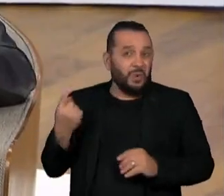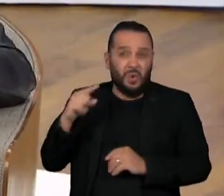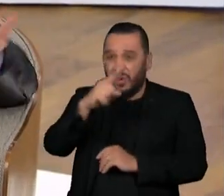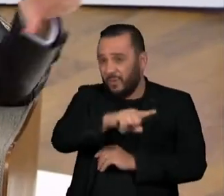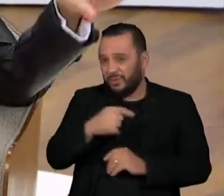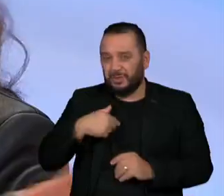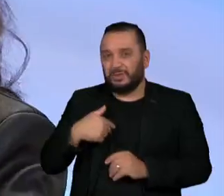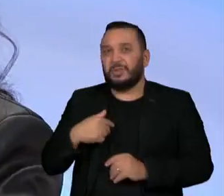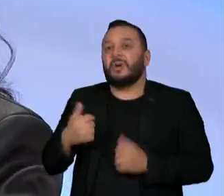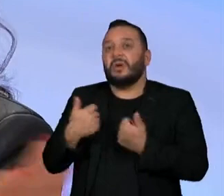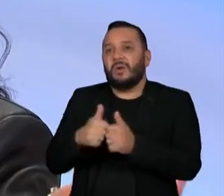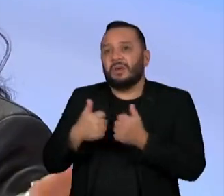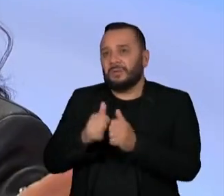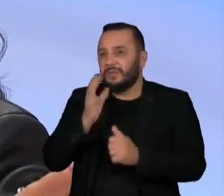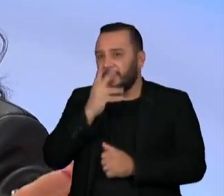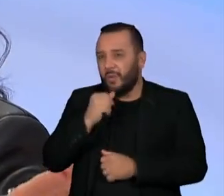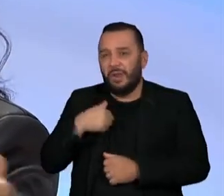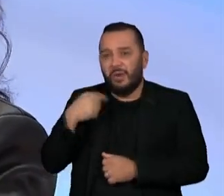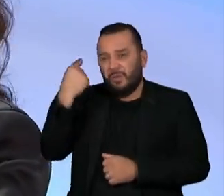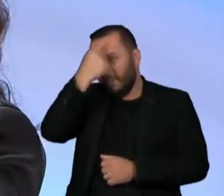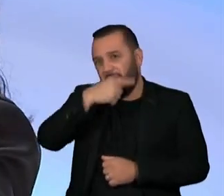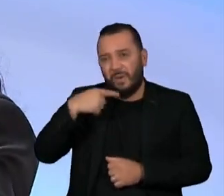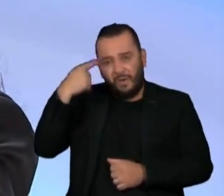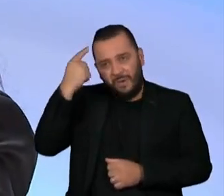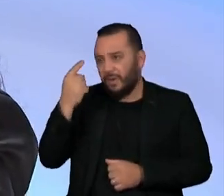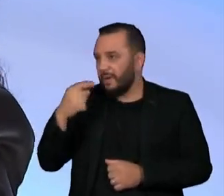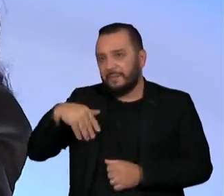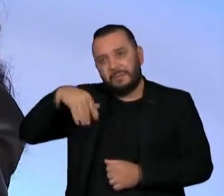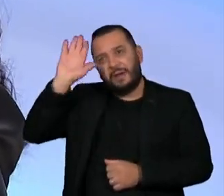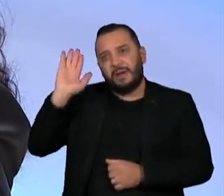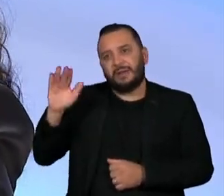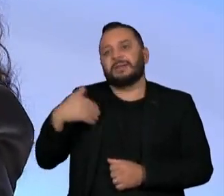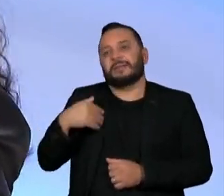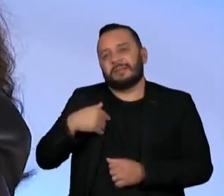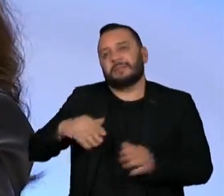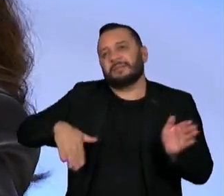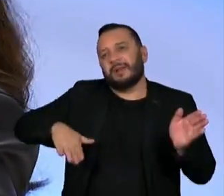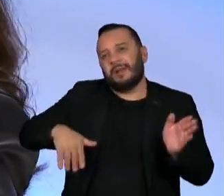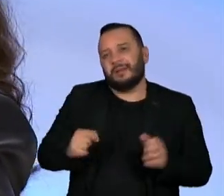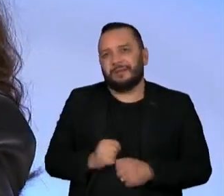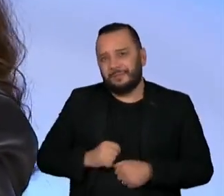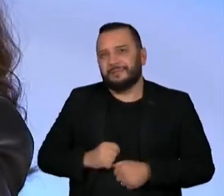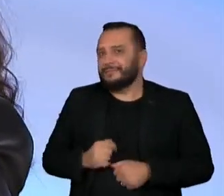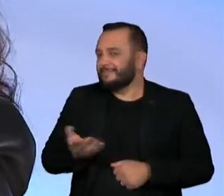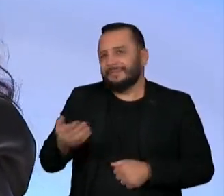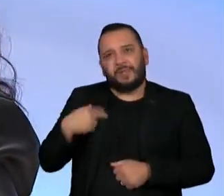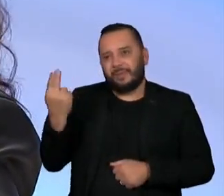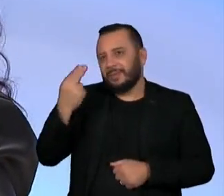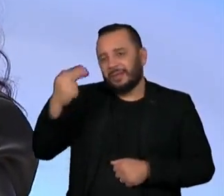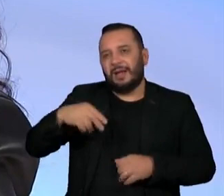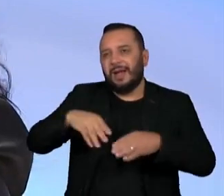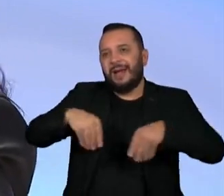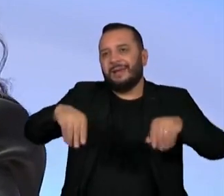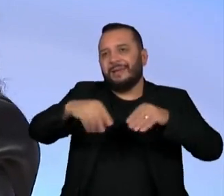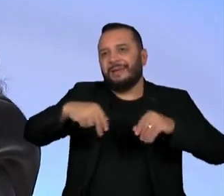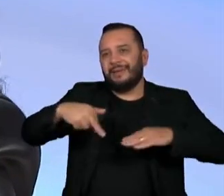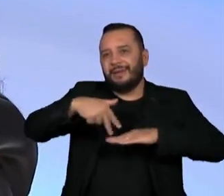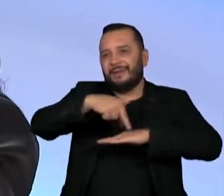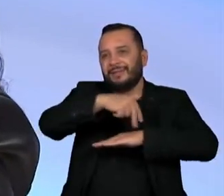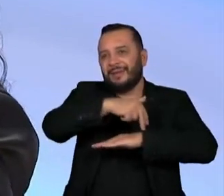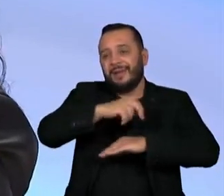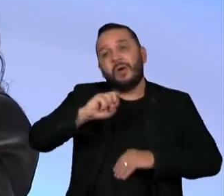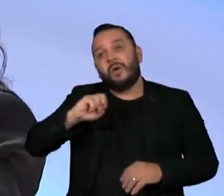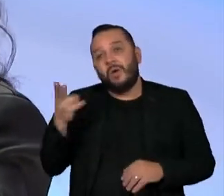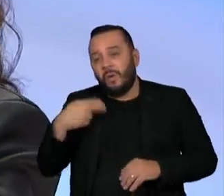praia. O ônibus ia demorar uma hora e pouco para chegar na praia. Então, era uma coisa que não era uma realidade, andar na areia e fazer o